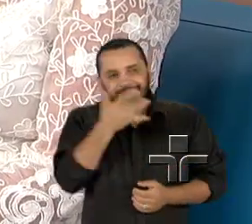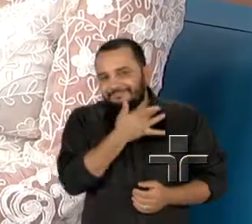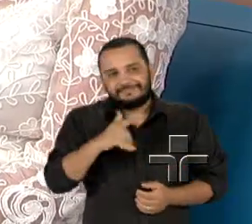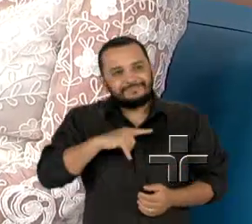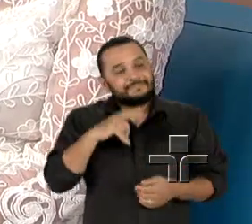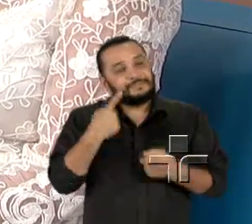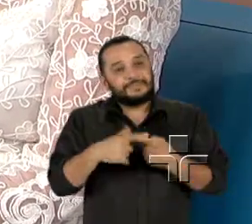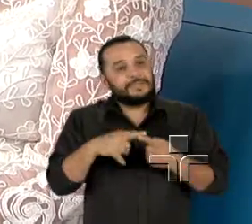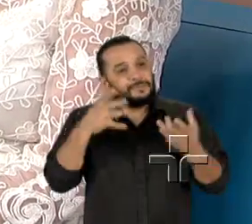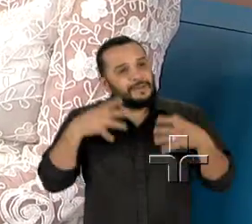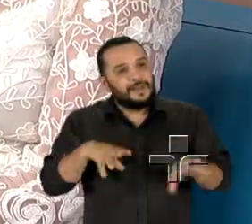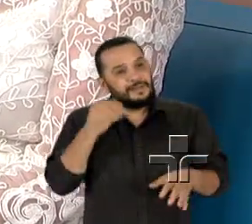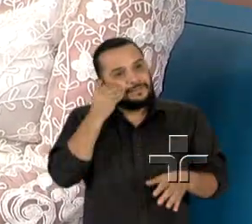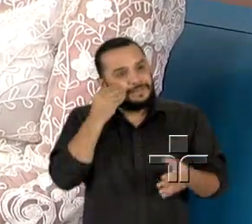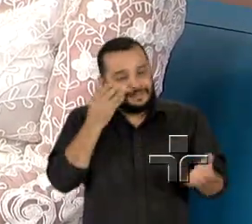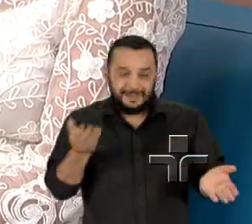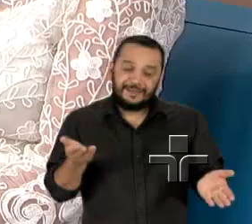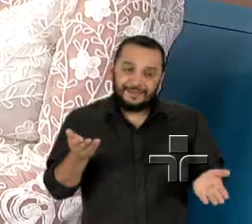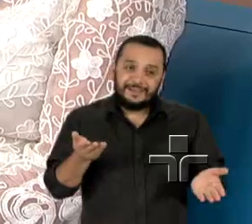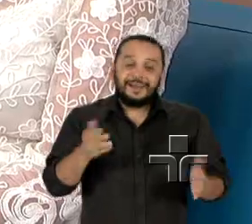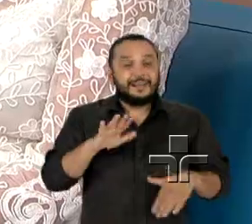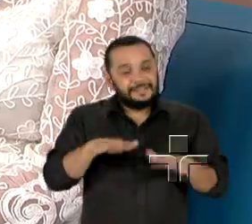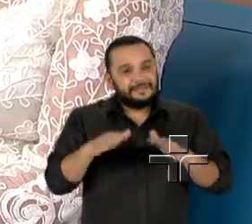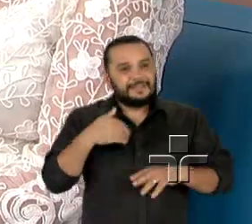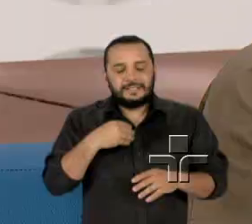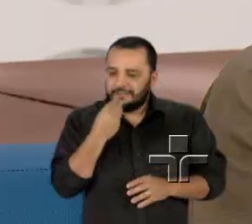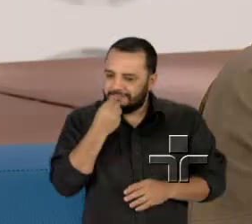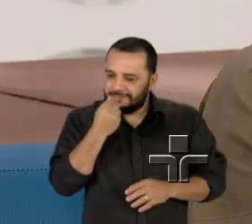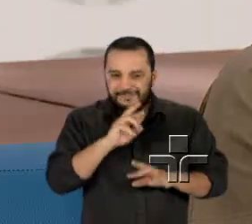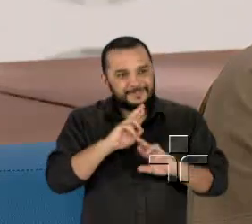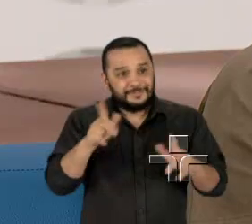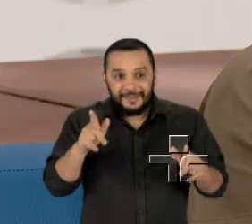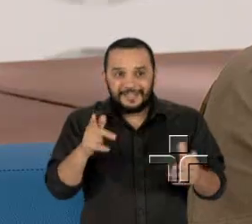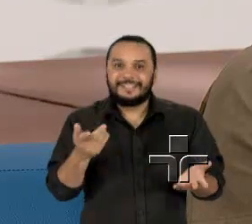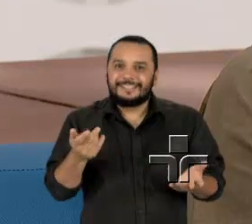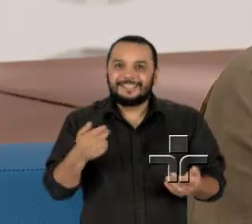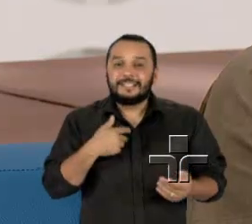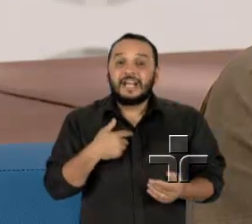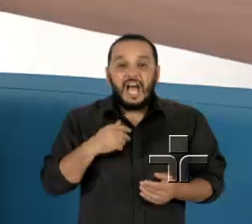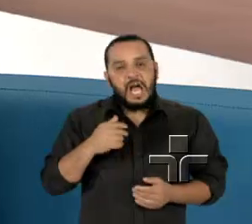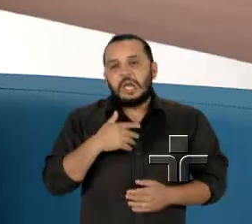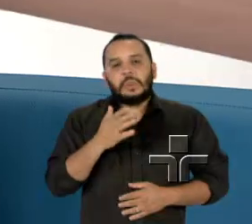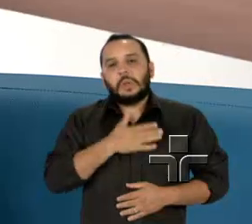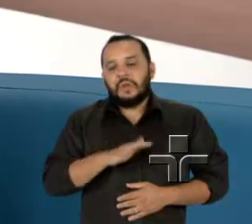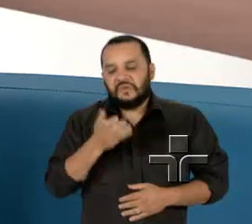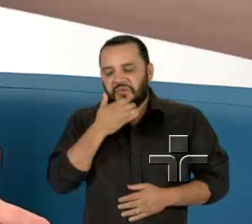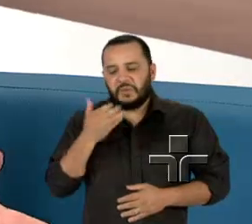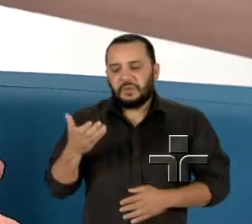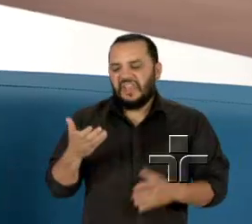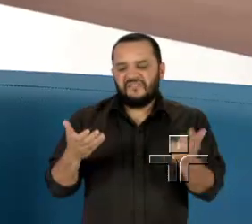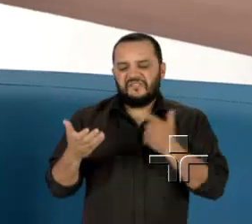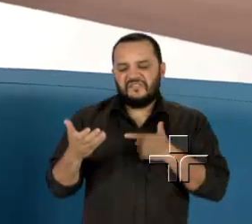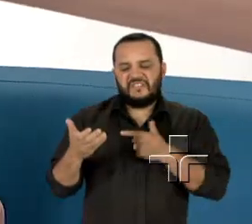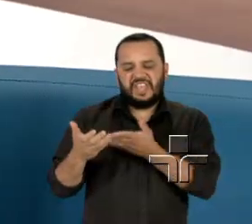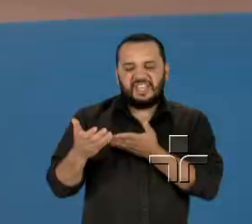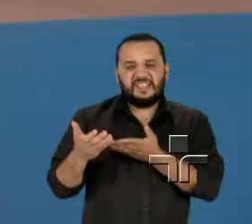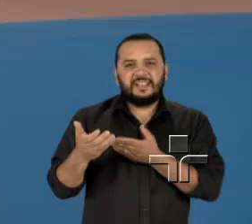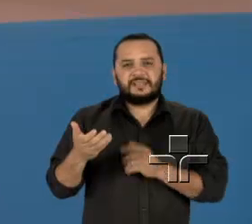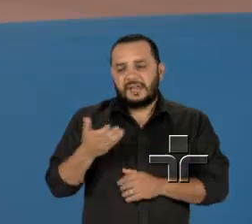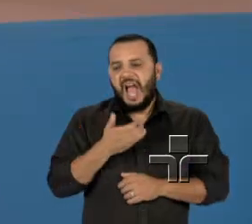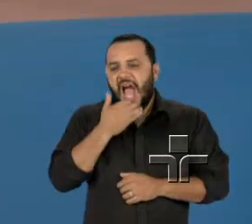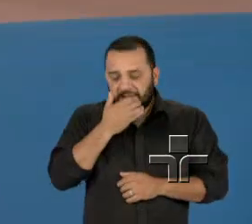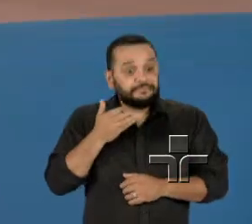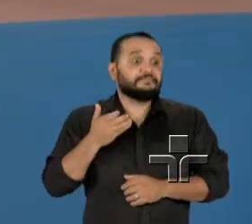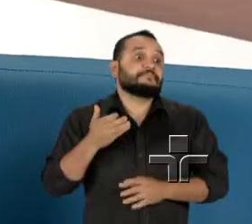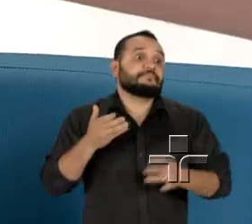quiseram experimentar. Uhum. Às vezes o gosto não tem nada a ver com o aspecto. Meu filho fala, eu não gosto essa fruta, que essa fruta é feia, mas ela pode ser